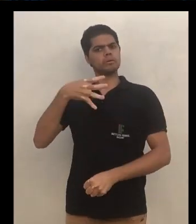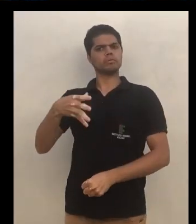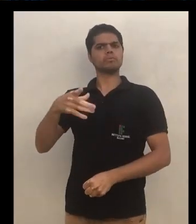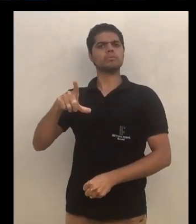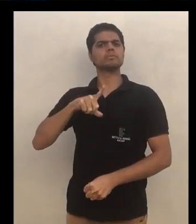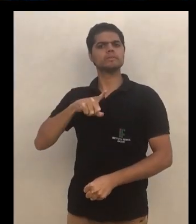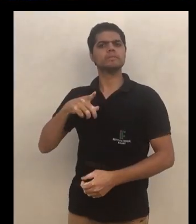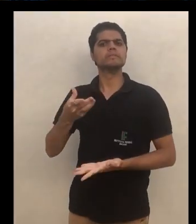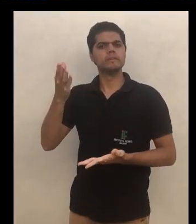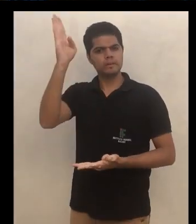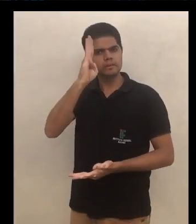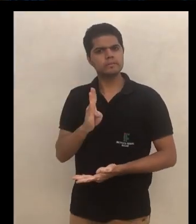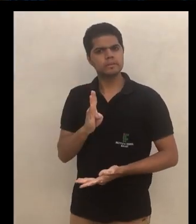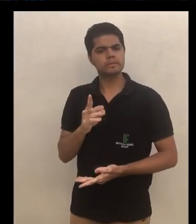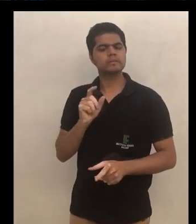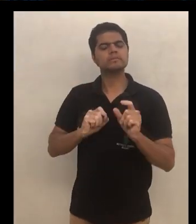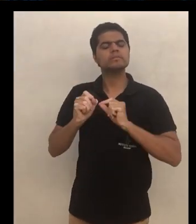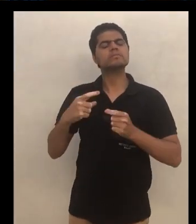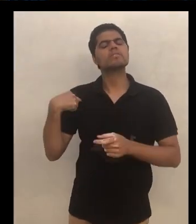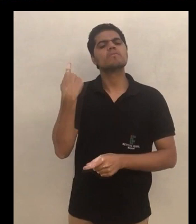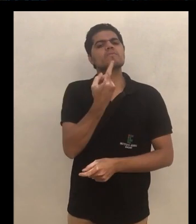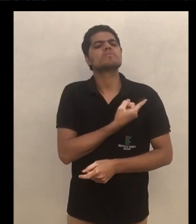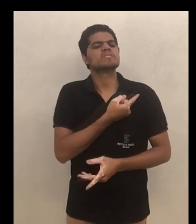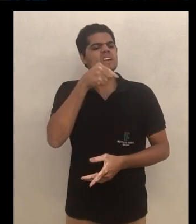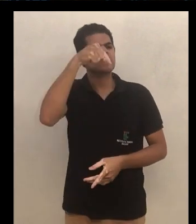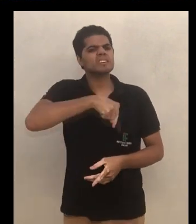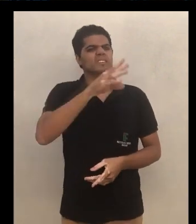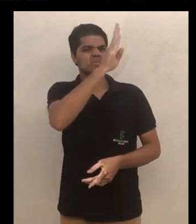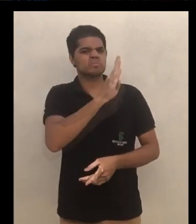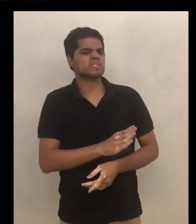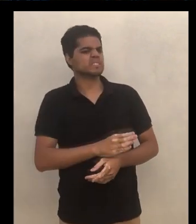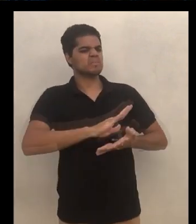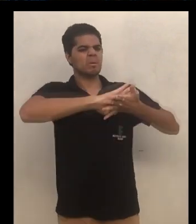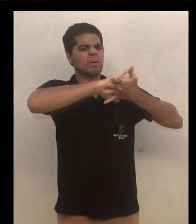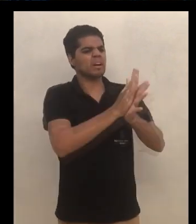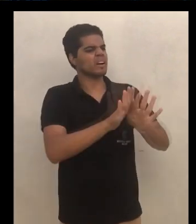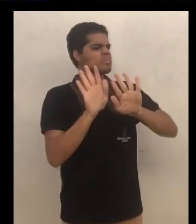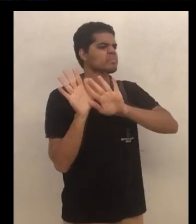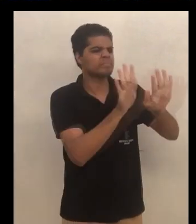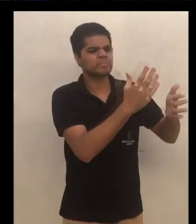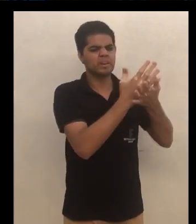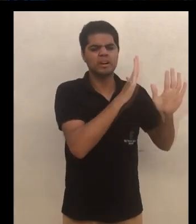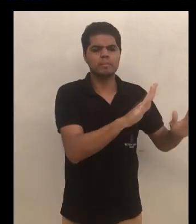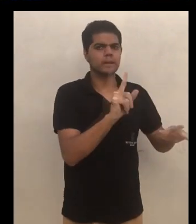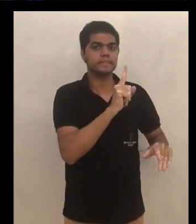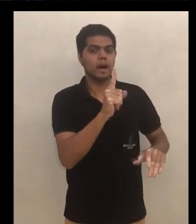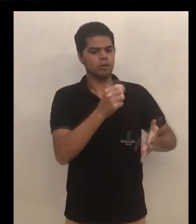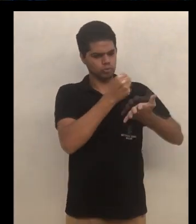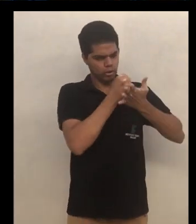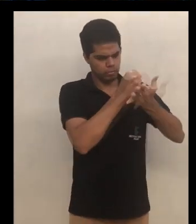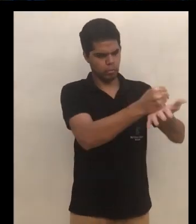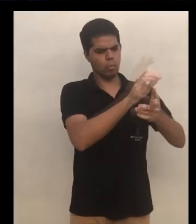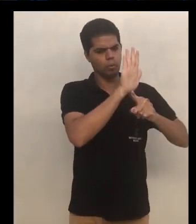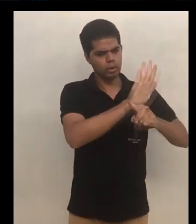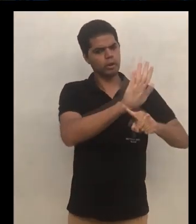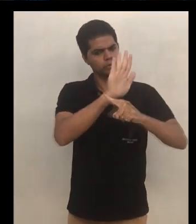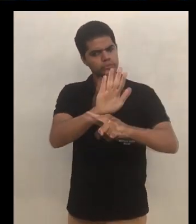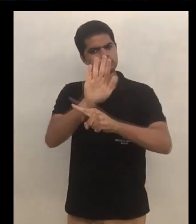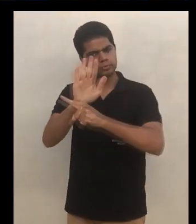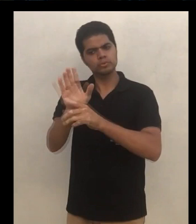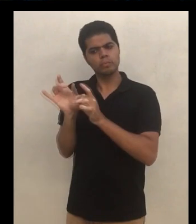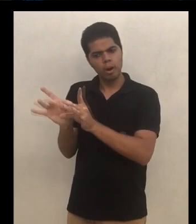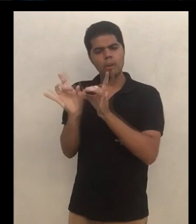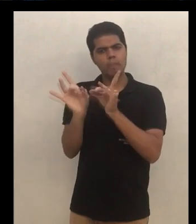que a gente não deve não tentar destruir a avicultura industrial ou convencional, mas a gente deve apoiar cada um com o seu